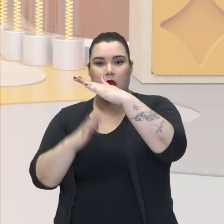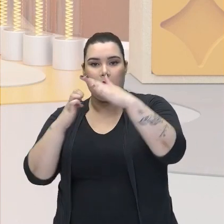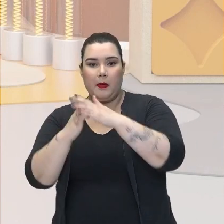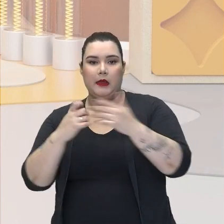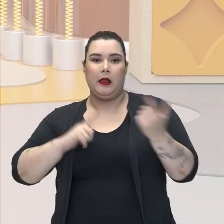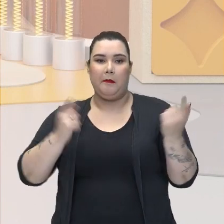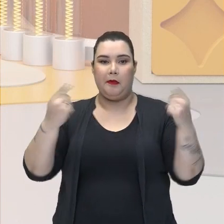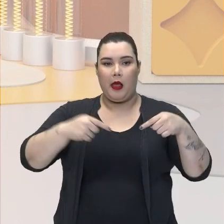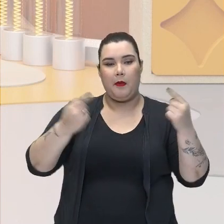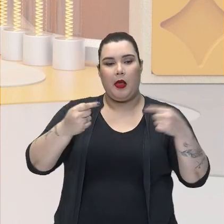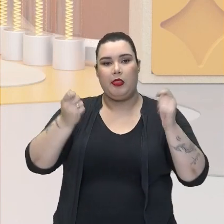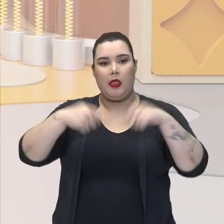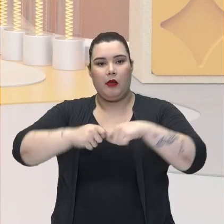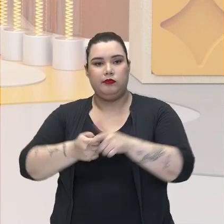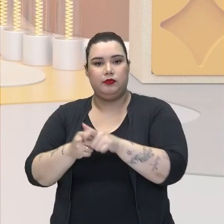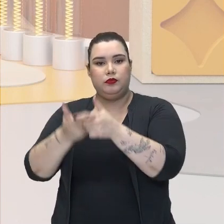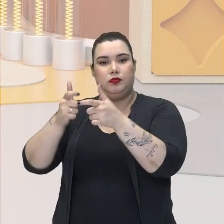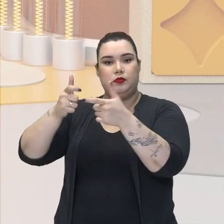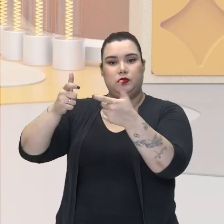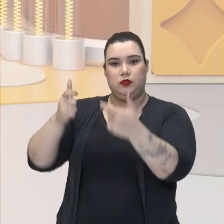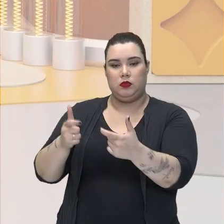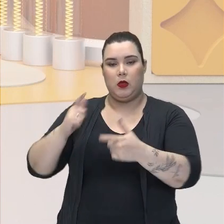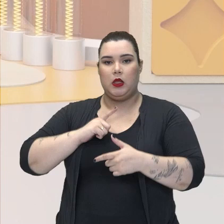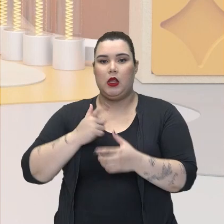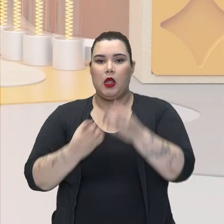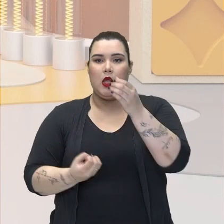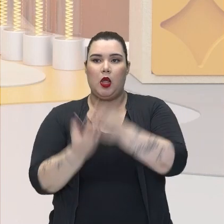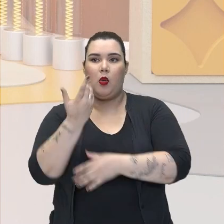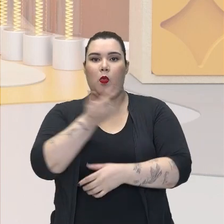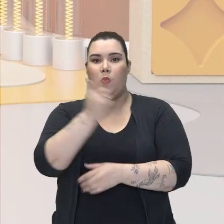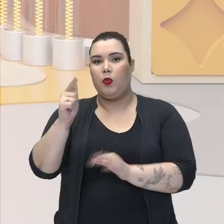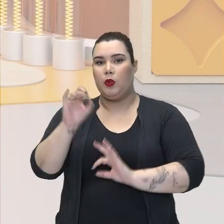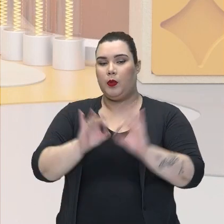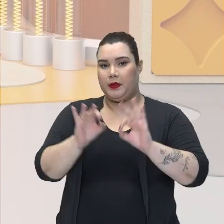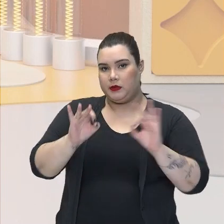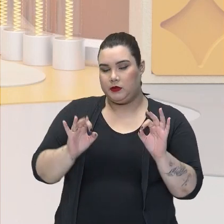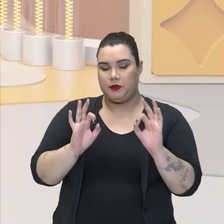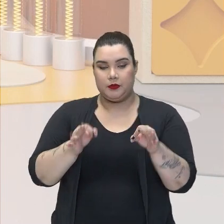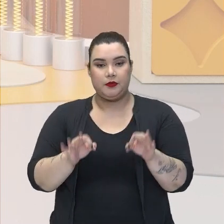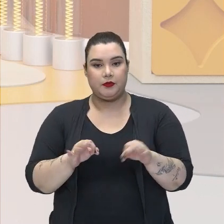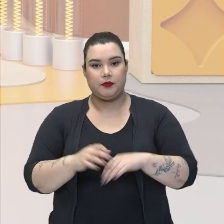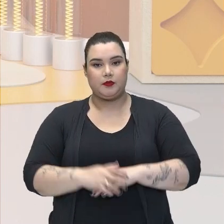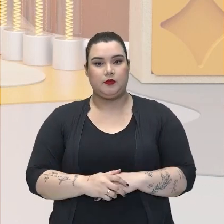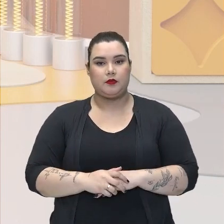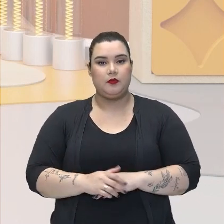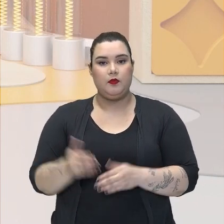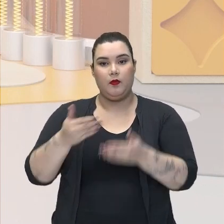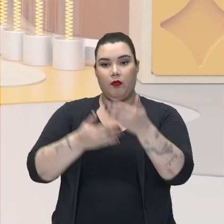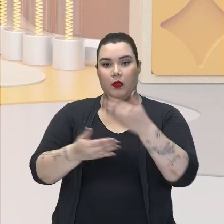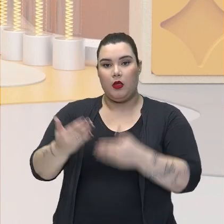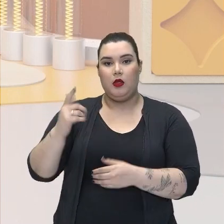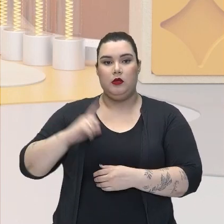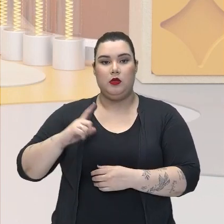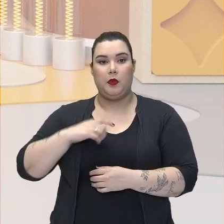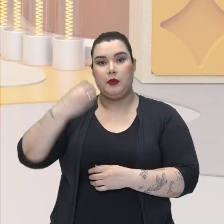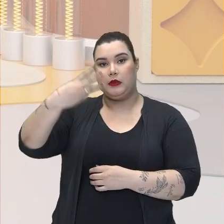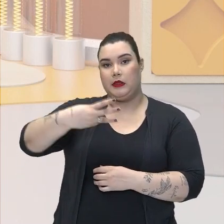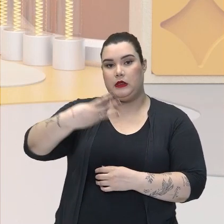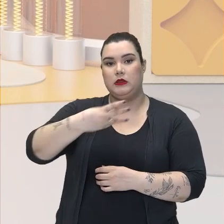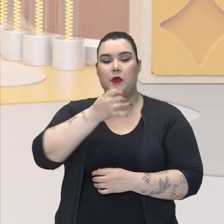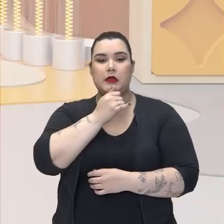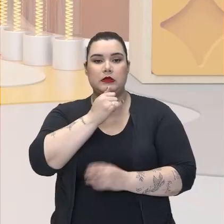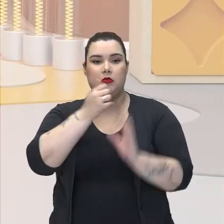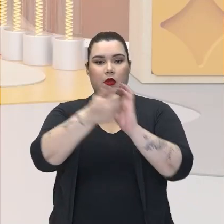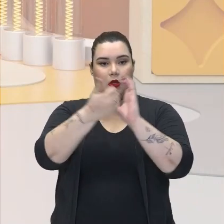ser ampliadas e aparecerem ali outras formas de organização, certo? Dando continuidade, nós temos um terceiro ponto também que eu